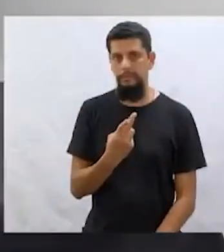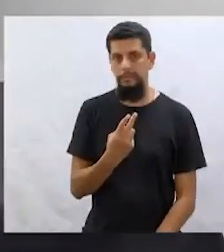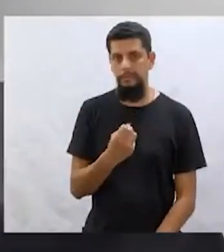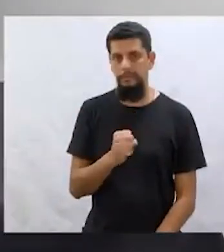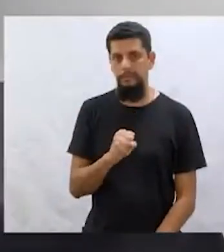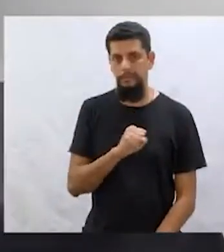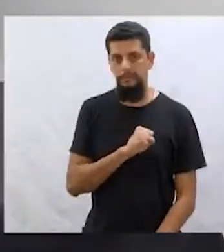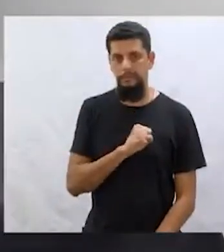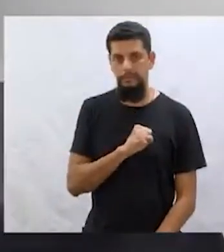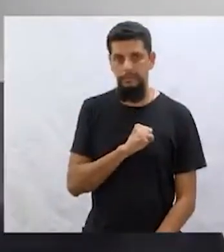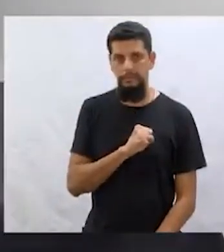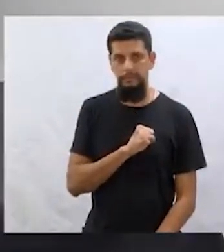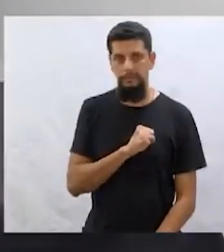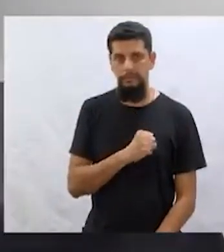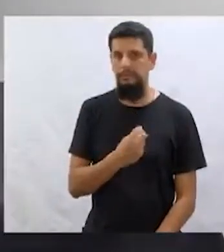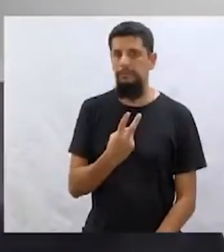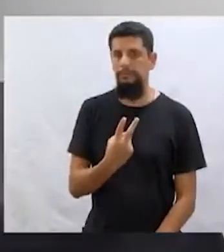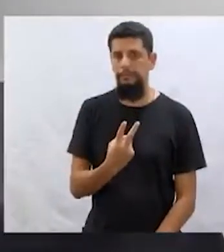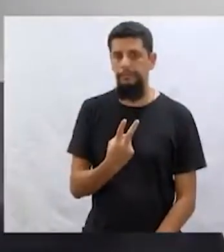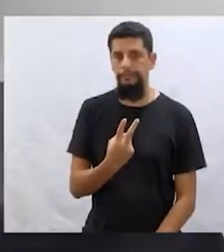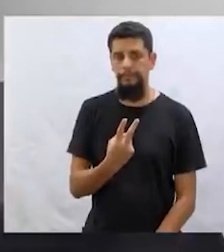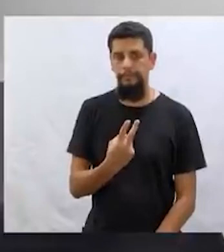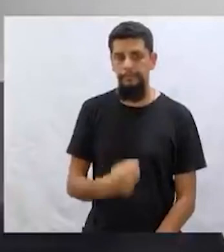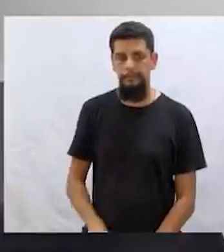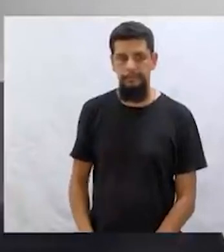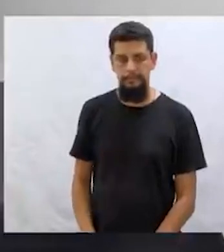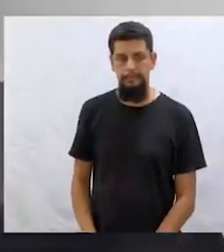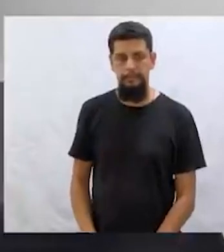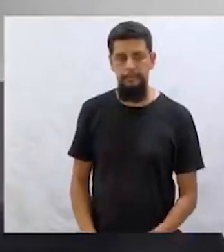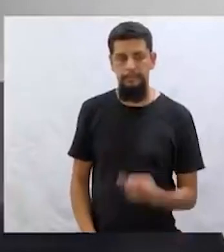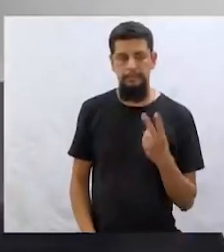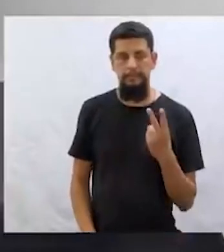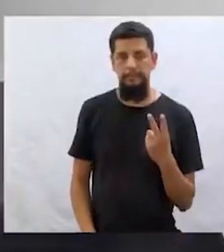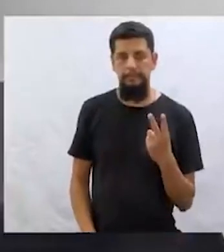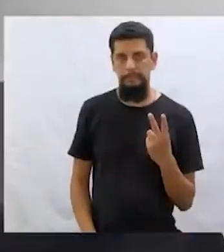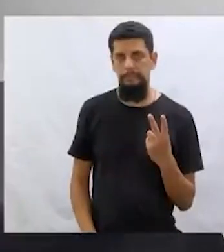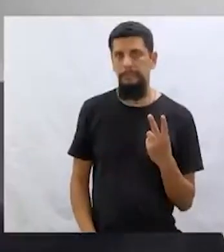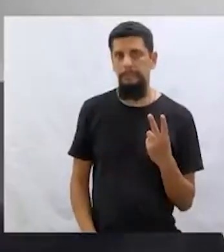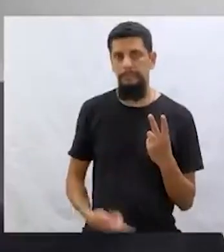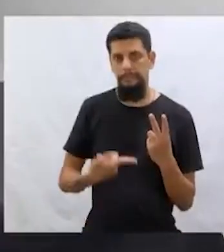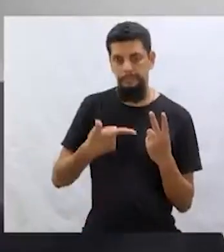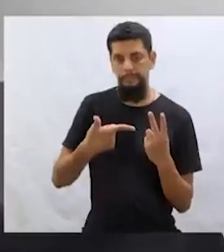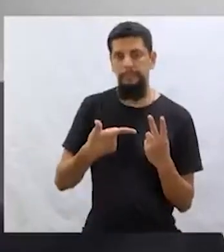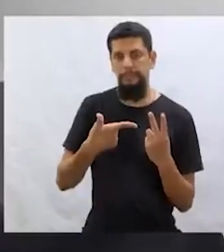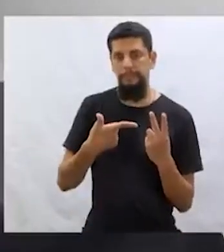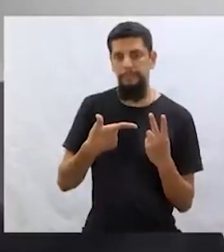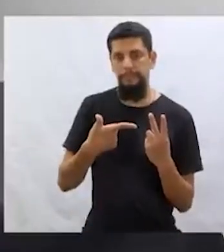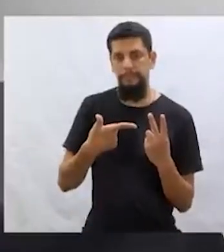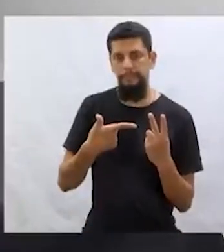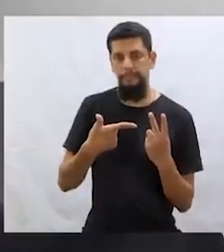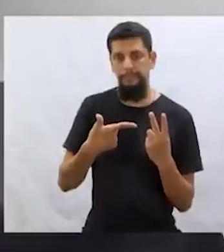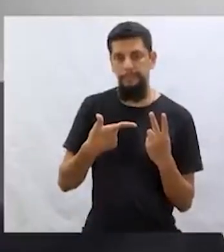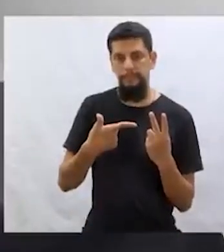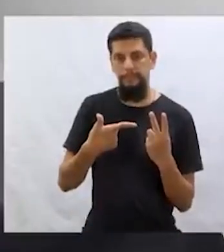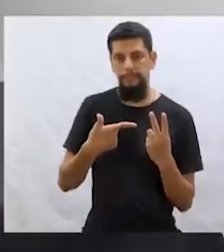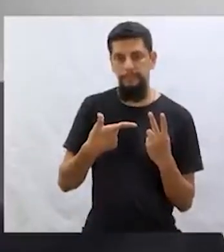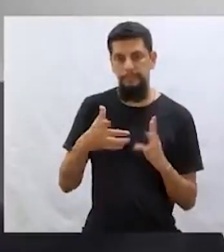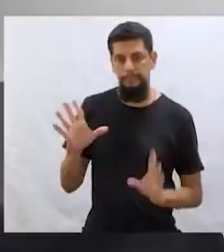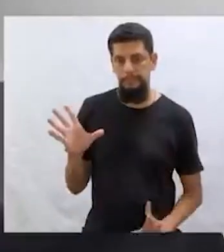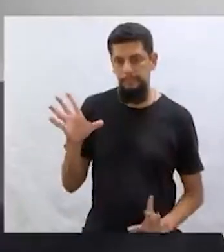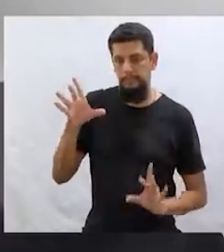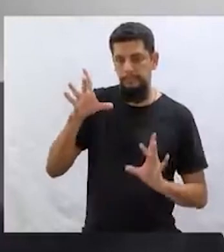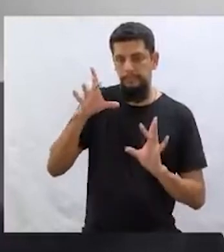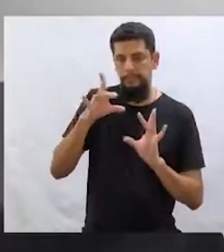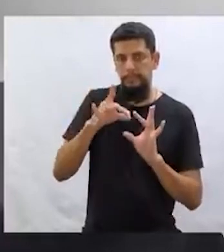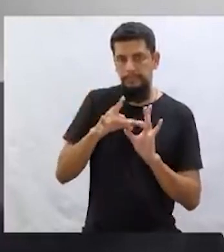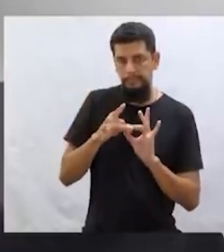levantados. E nós temos aqui, ó, um, dois. Este daqui é o número 2. Então, este que nós